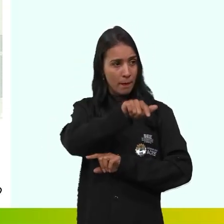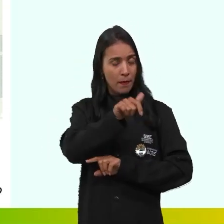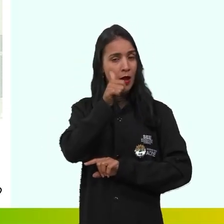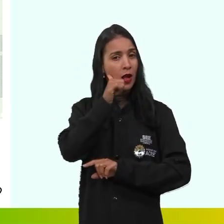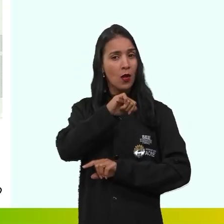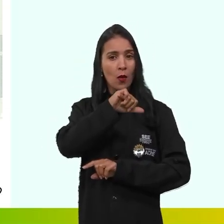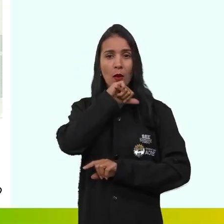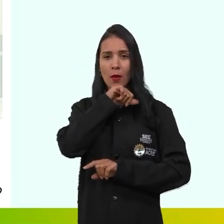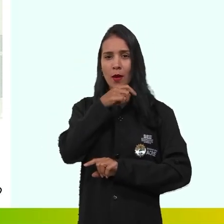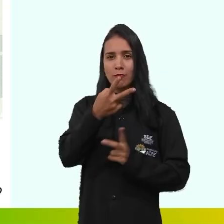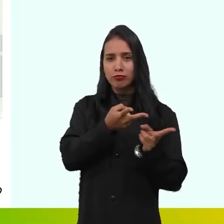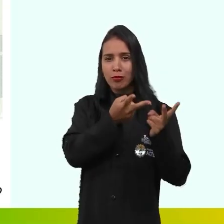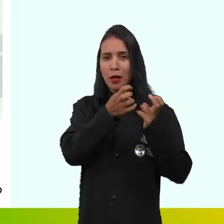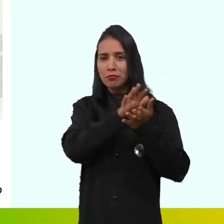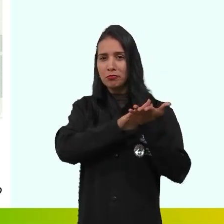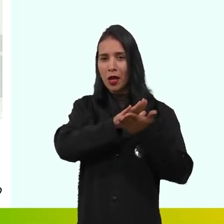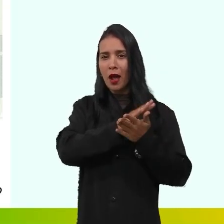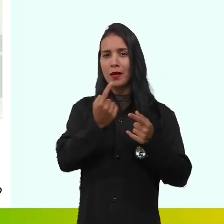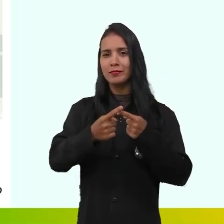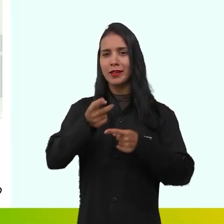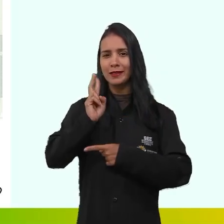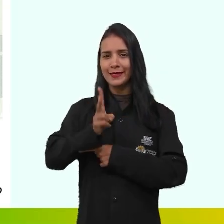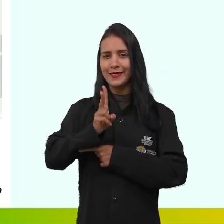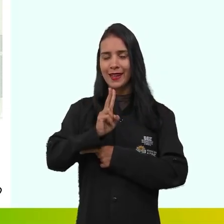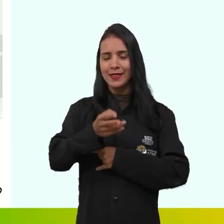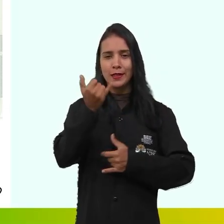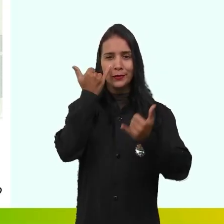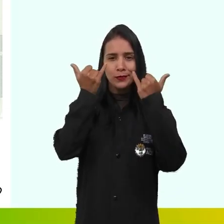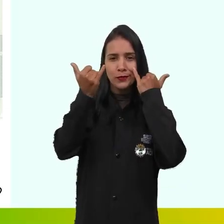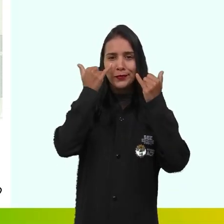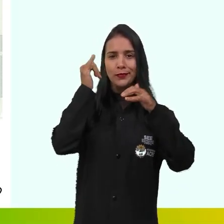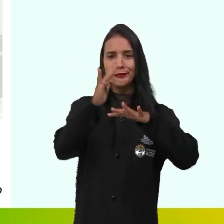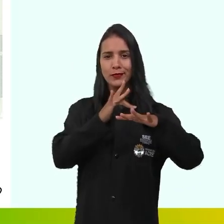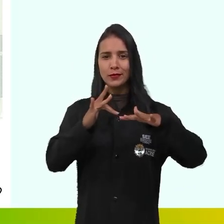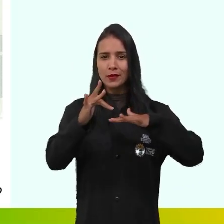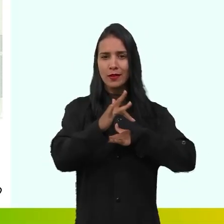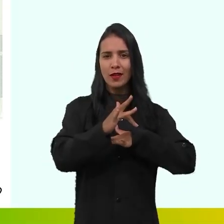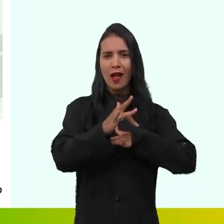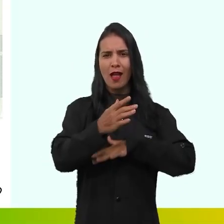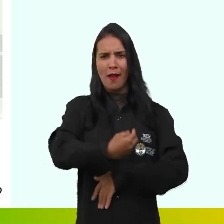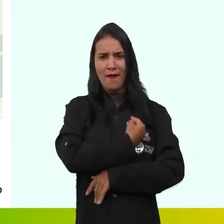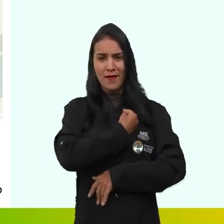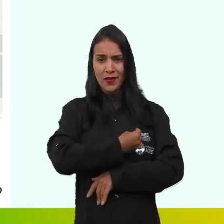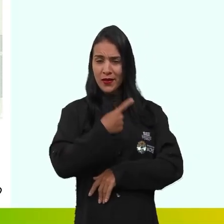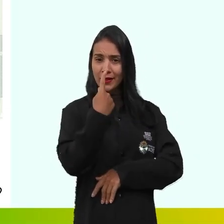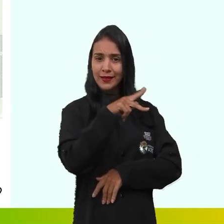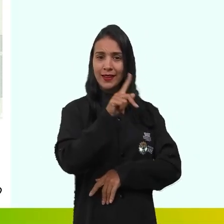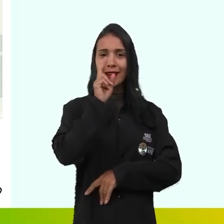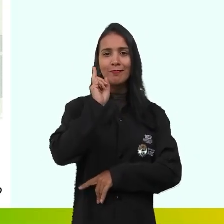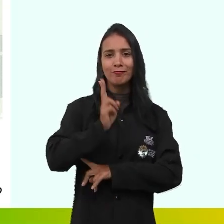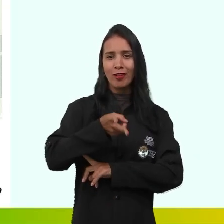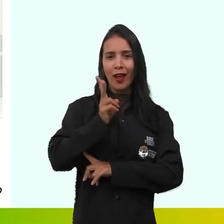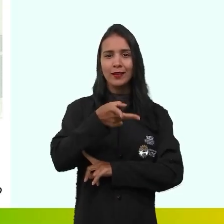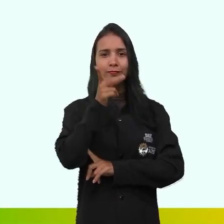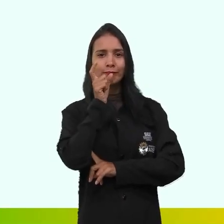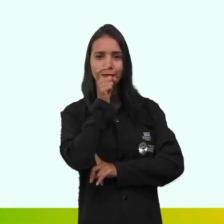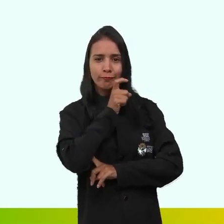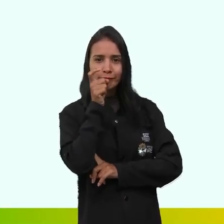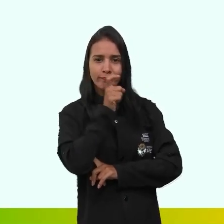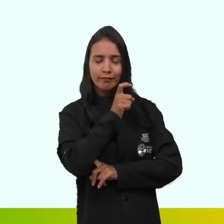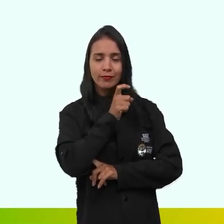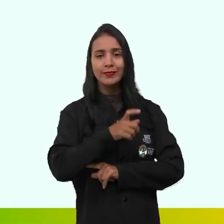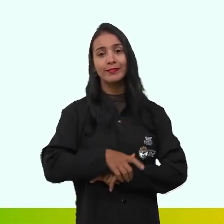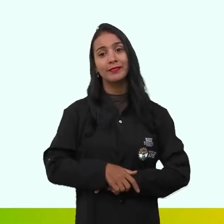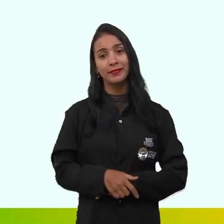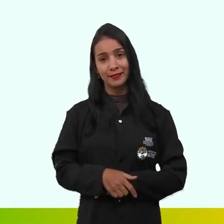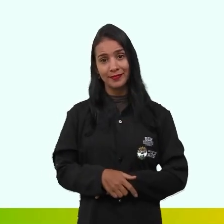informa apenas pelas redes sociais. Ou seja, a vida dele é um eterno 1º de abril. A